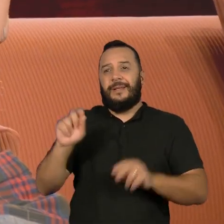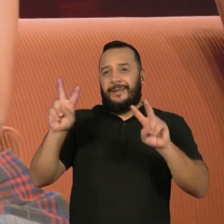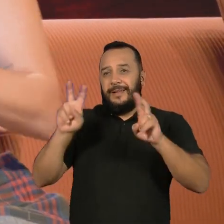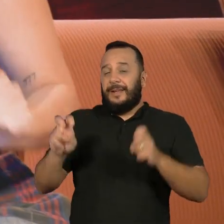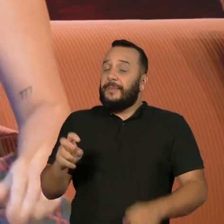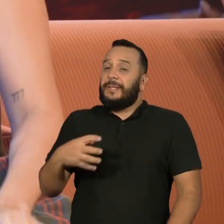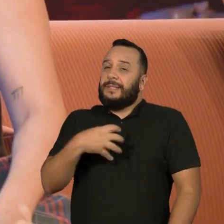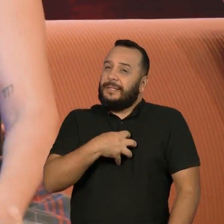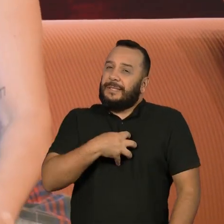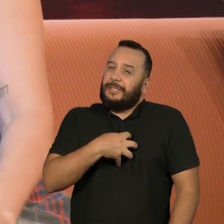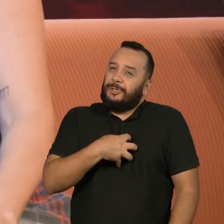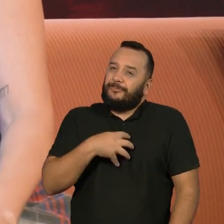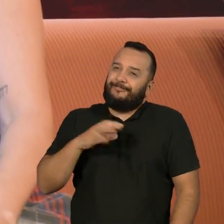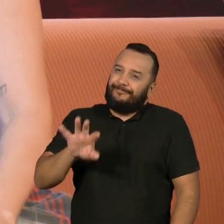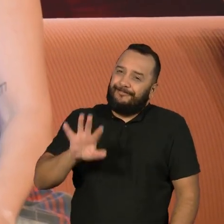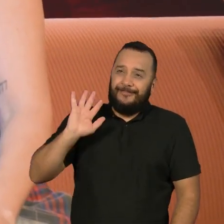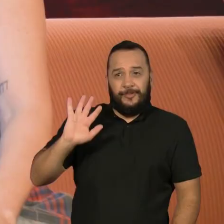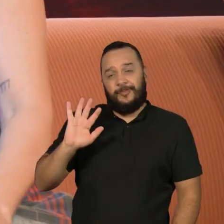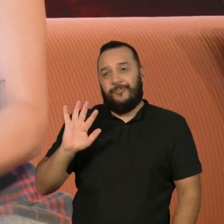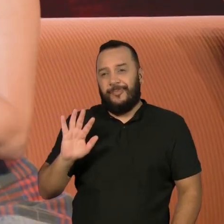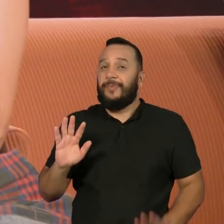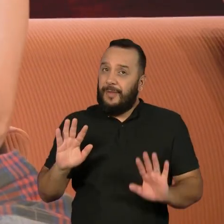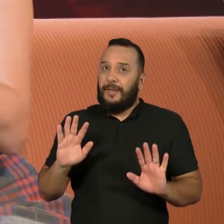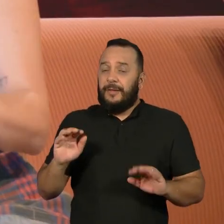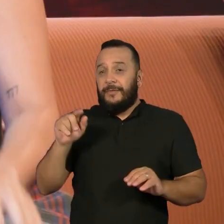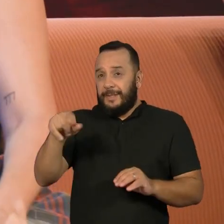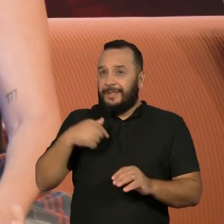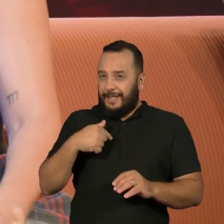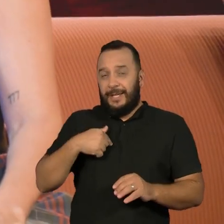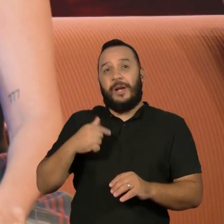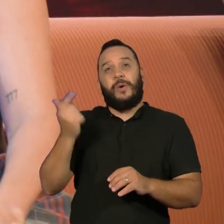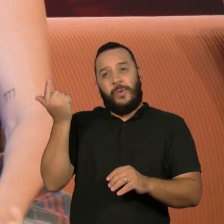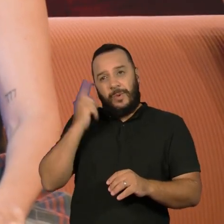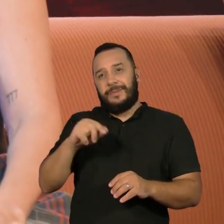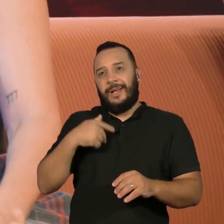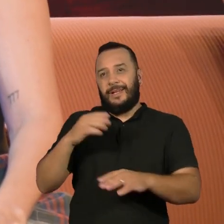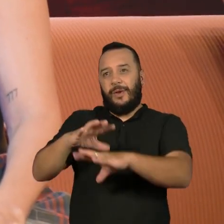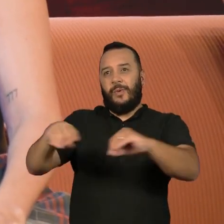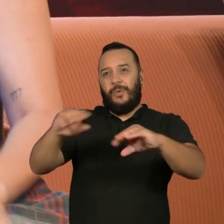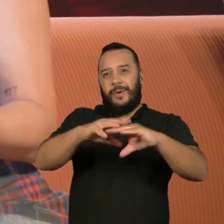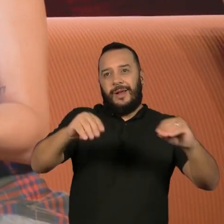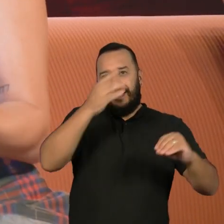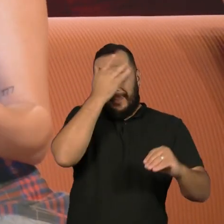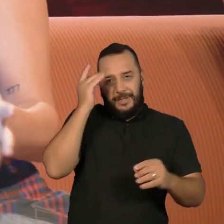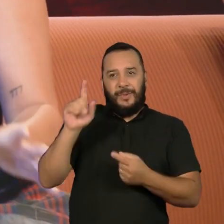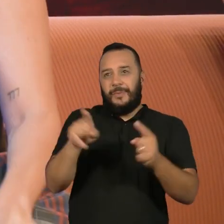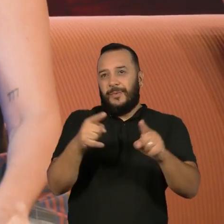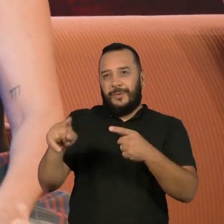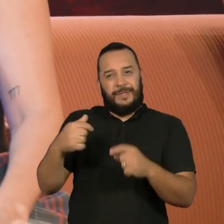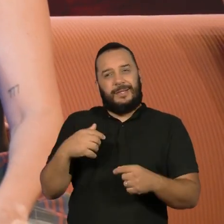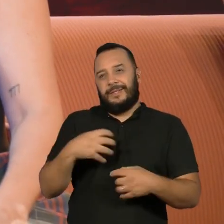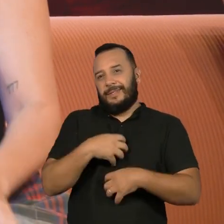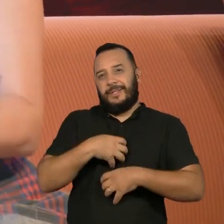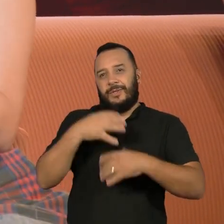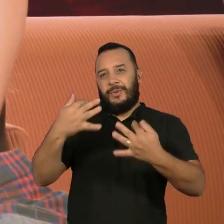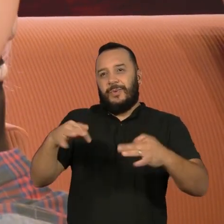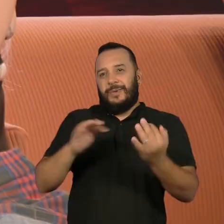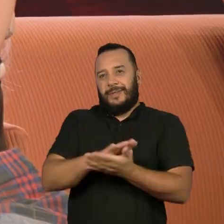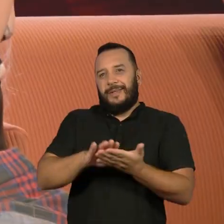mim, você conseguiu o seu objetivo, você acabou curando as pessoas com as suas canções, né? E elas não sentem dor.